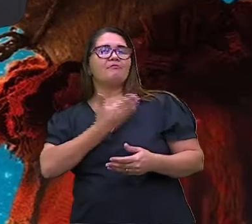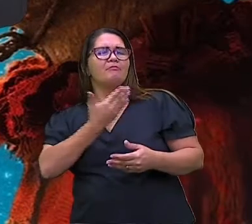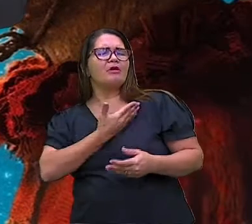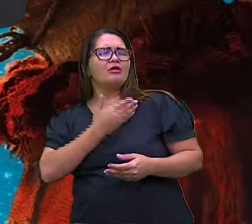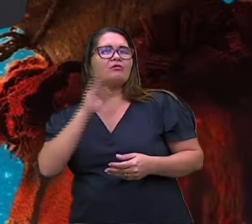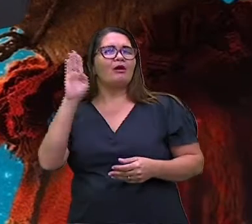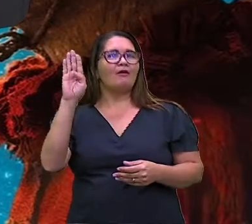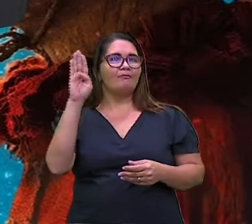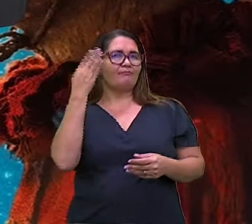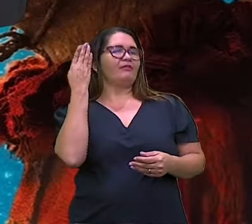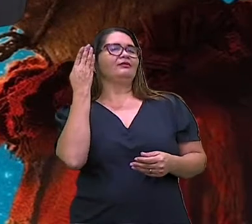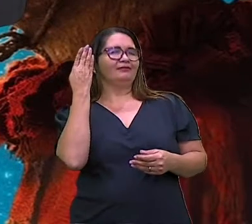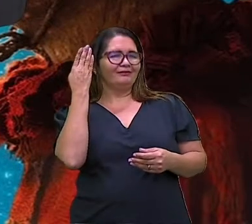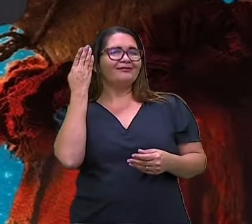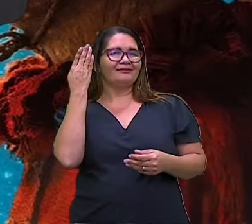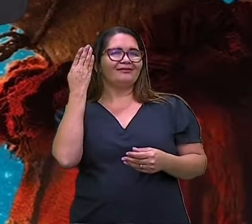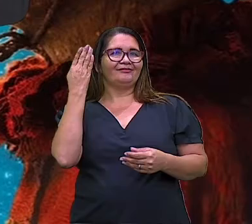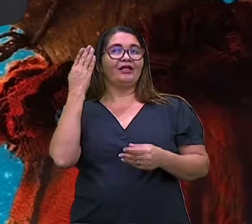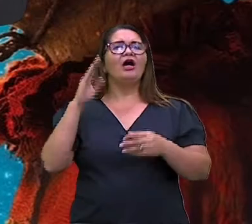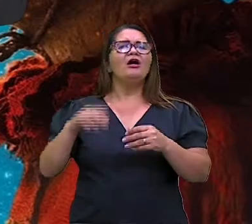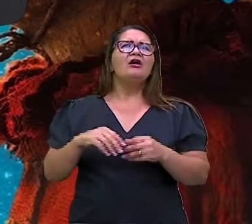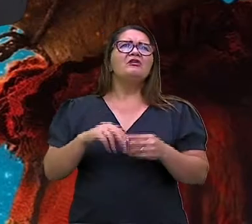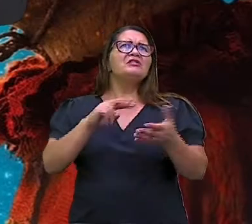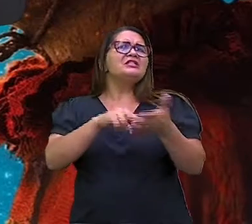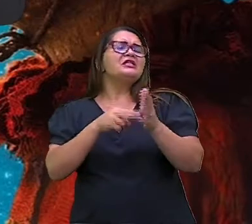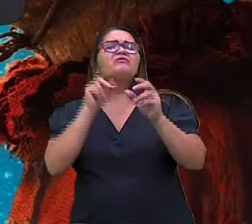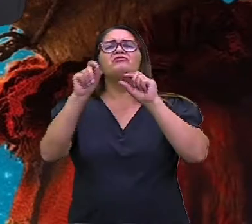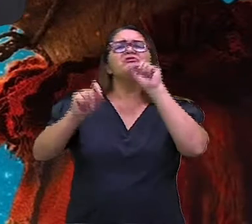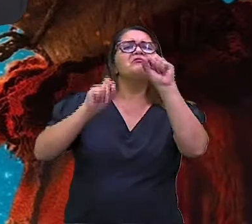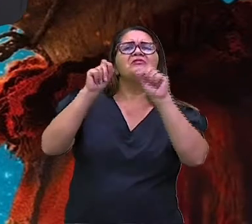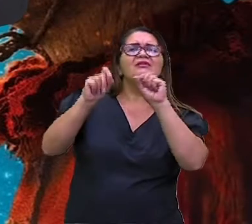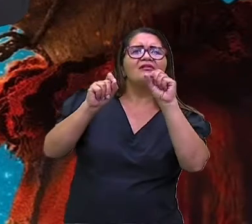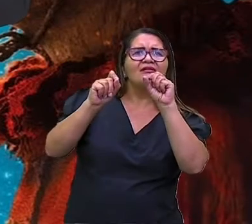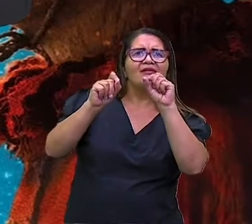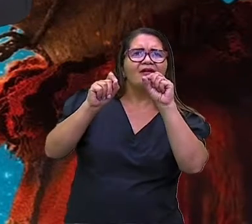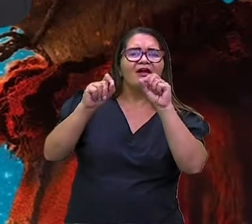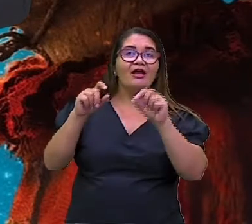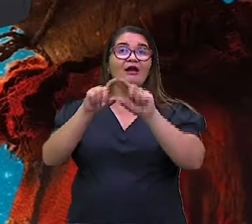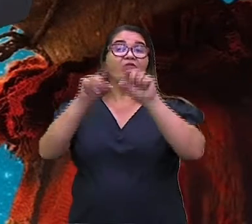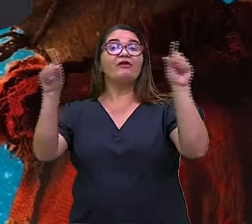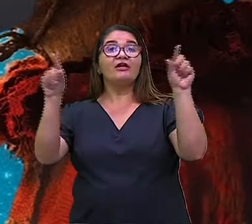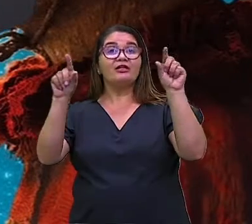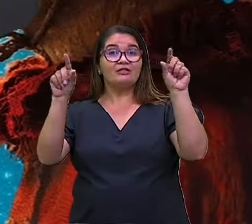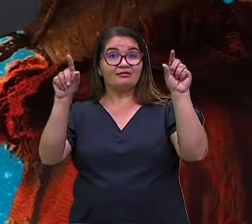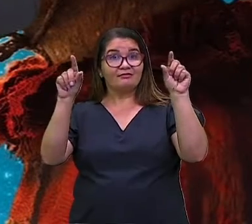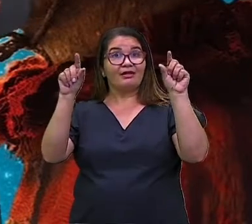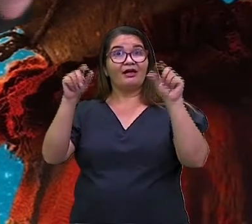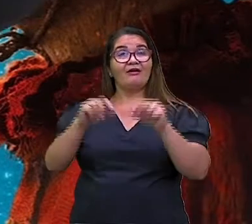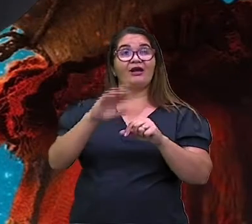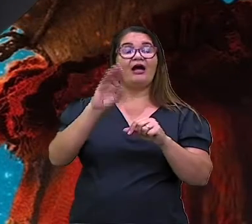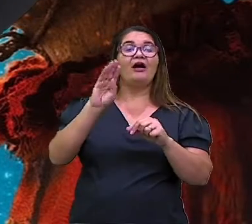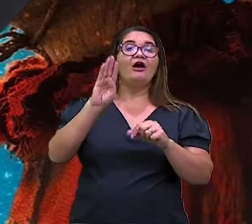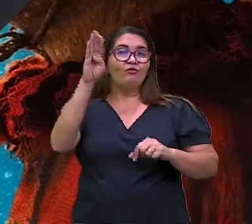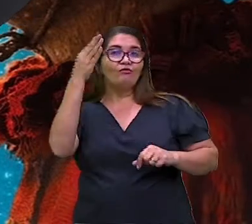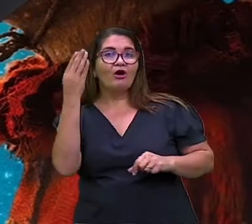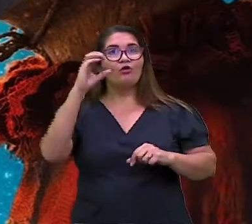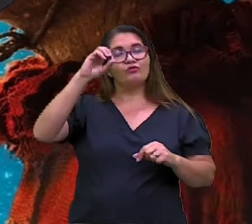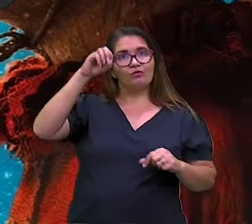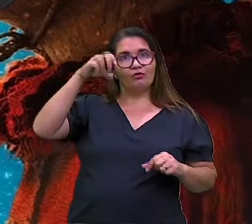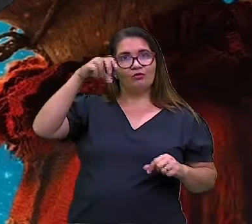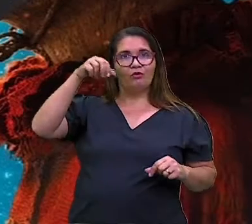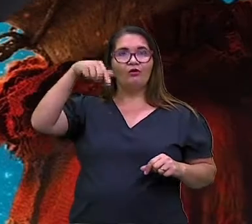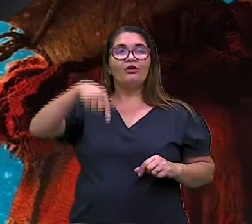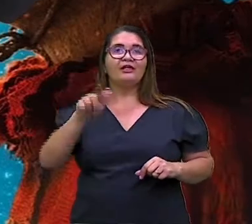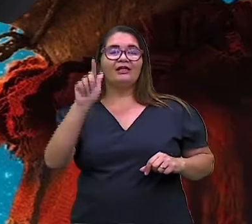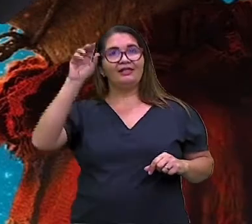o falso cognato. O que seria isso, teacher? Já pode observar aqui que nós temos aqui o